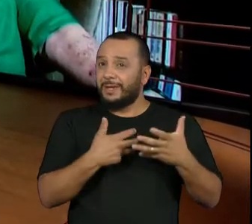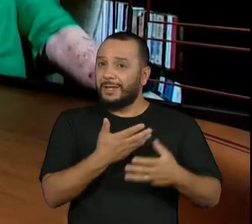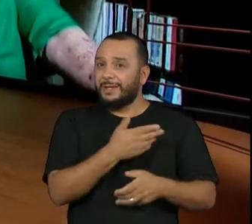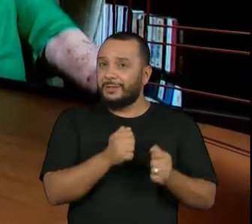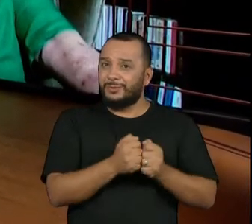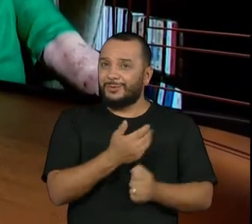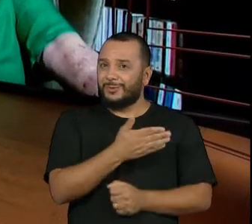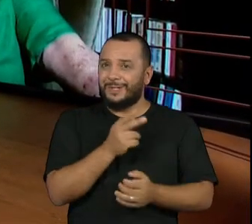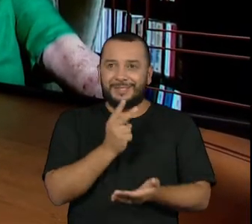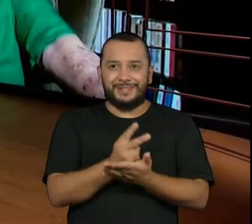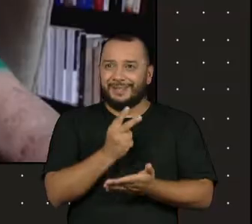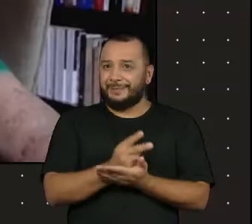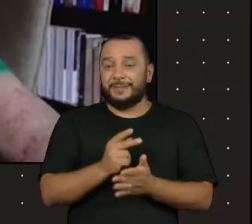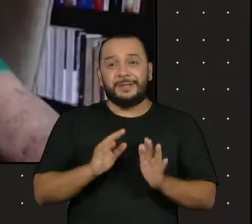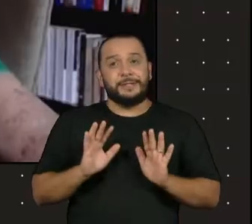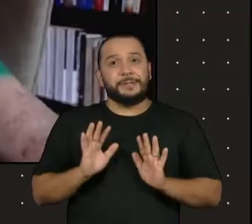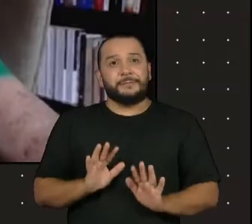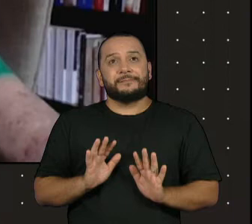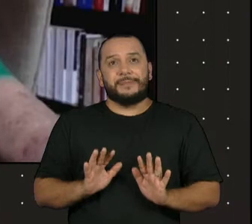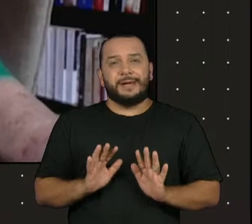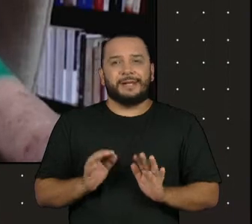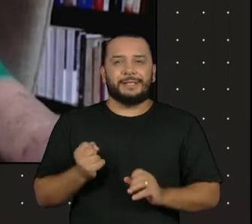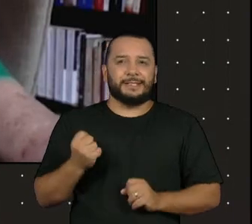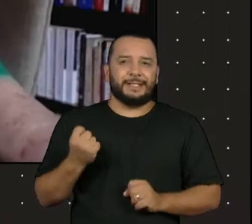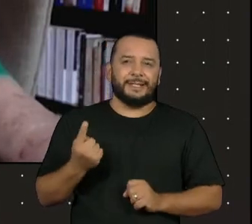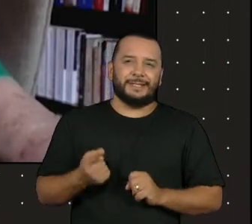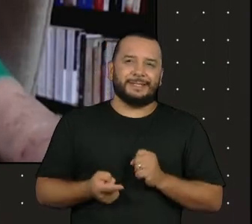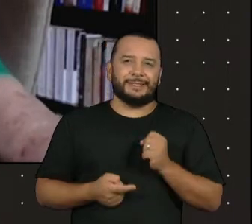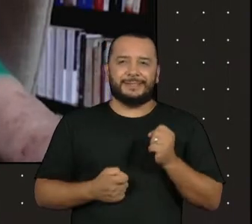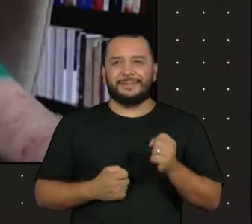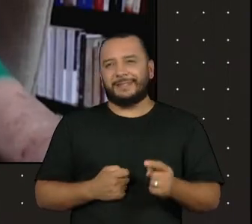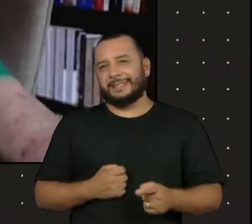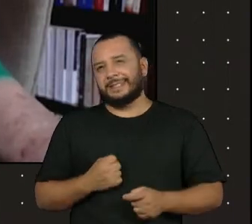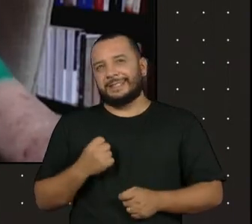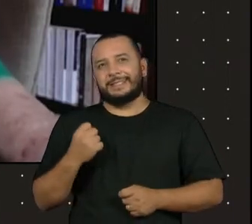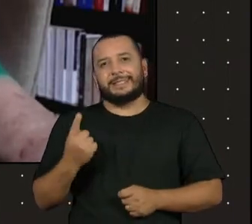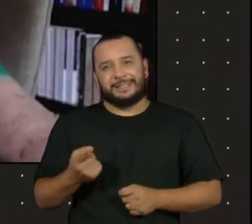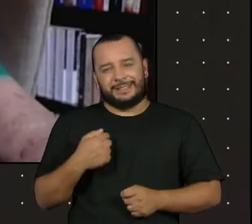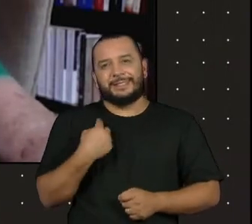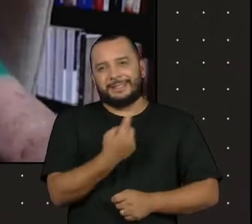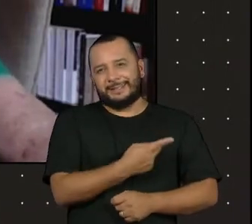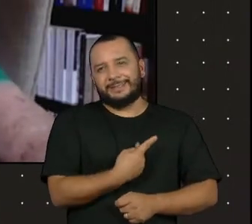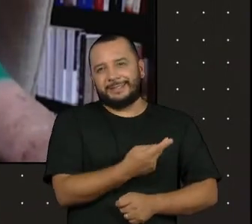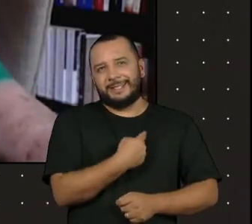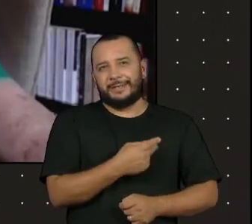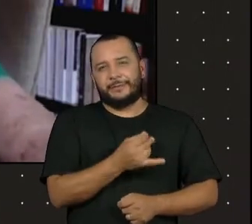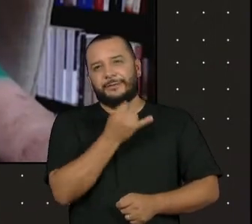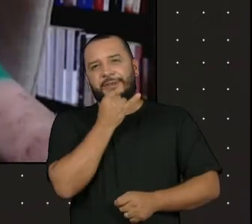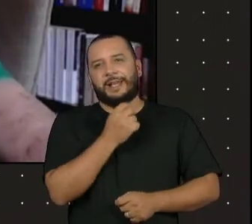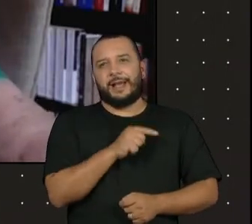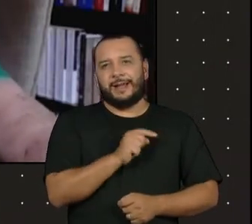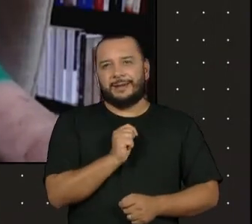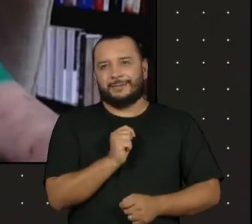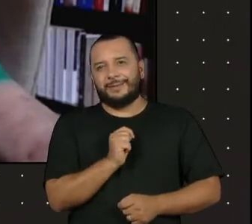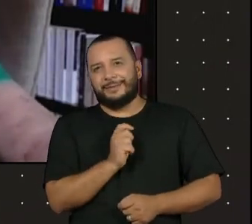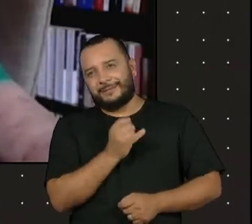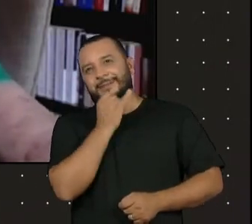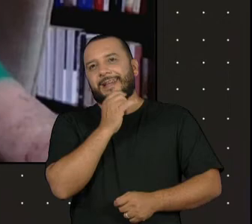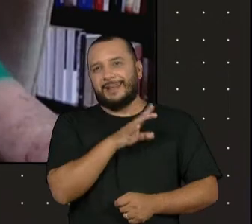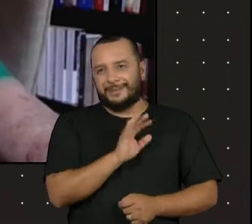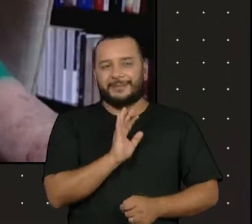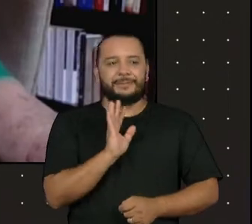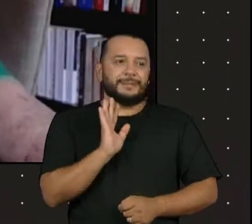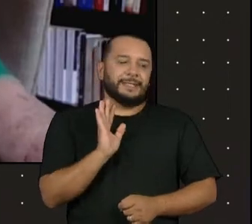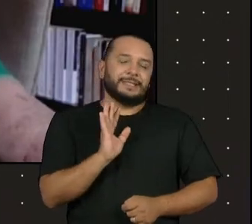todo, sabe? Às vezes até tinha uns namoricos e tal. Eu falei: não, eu quero